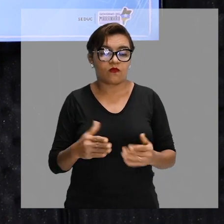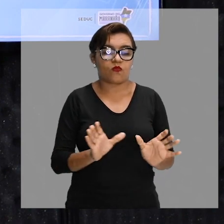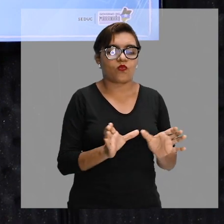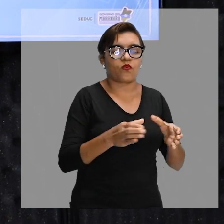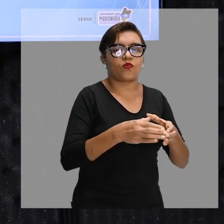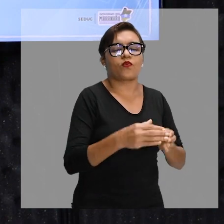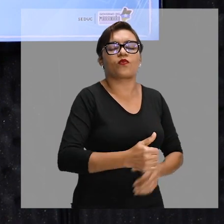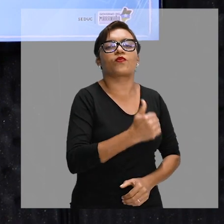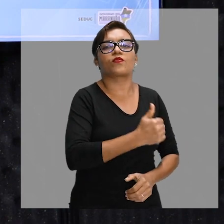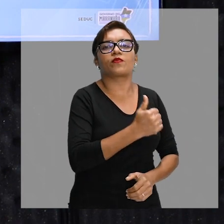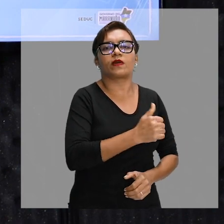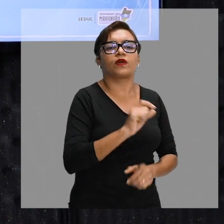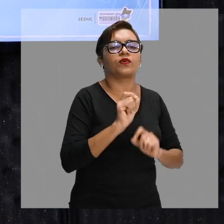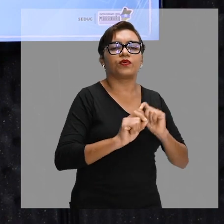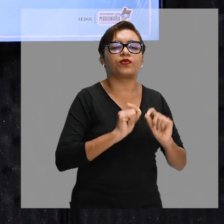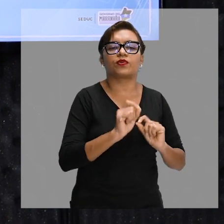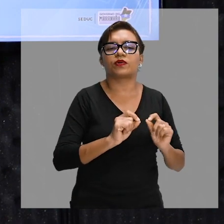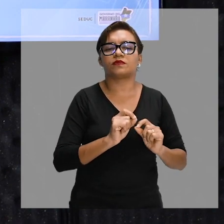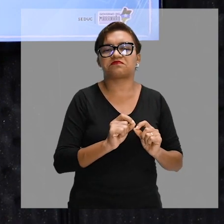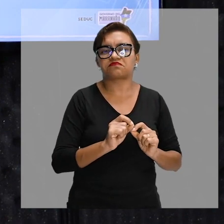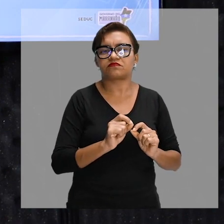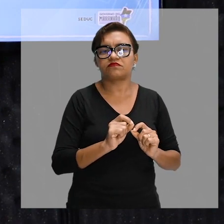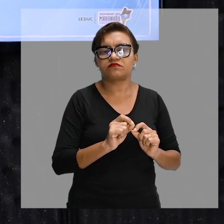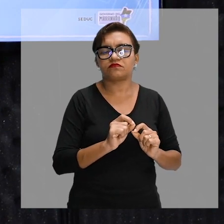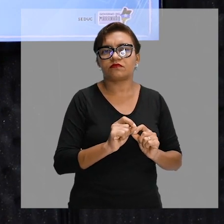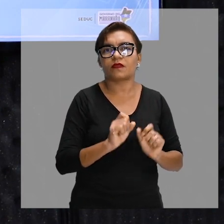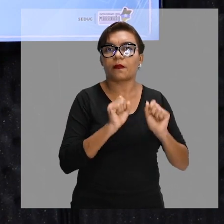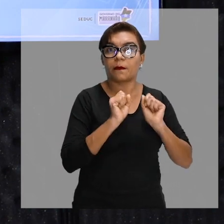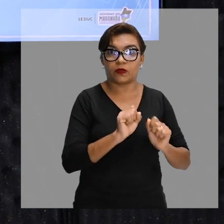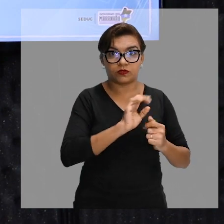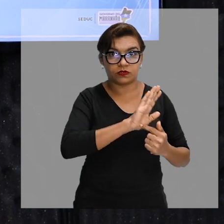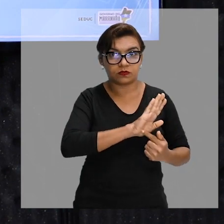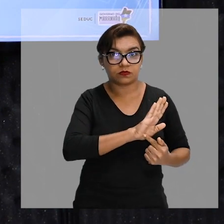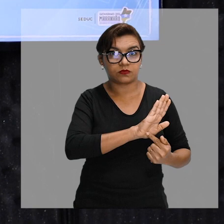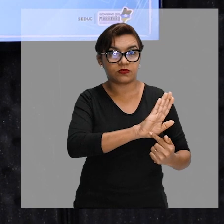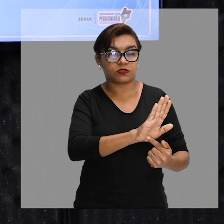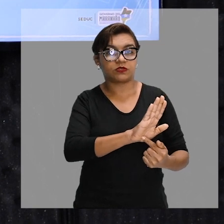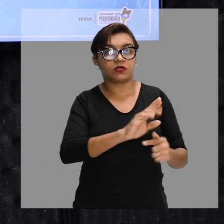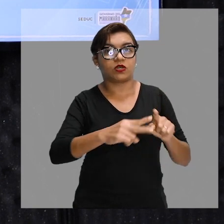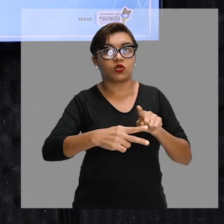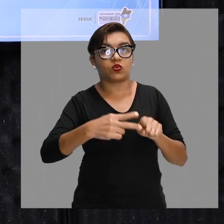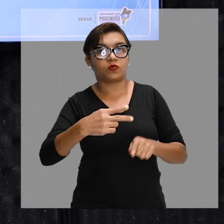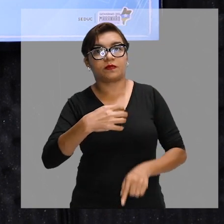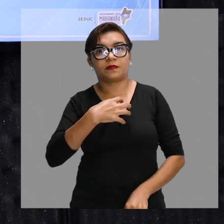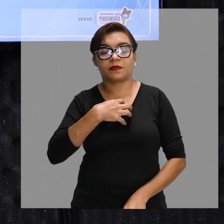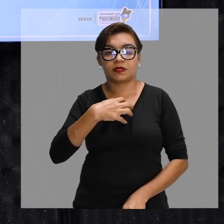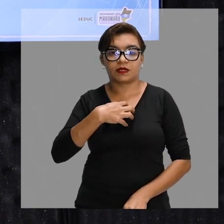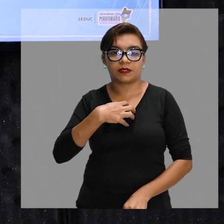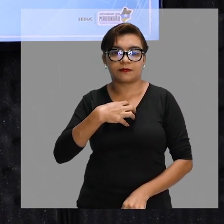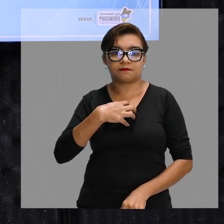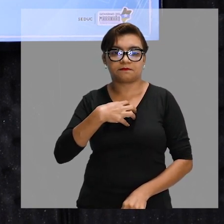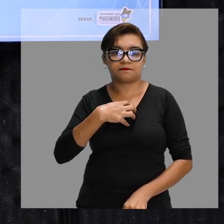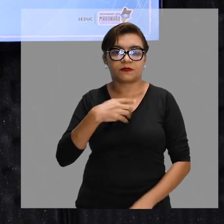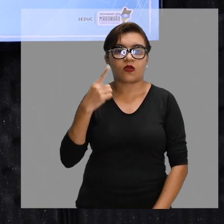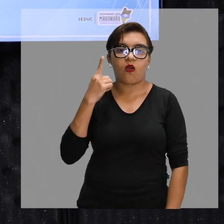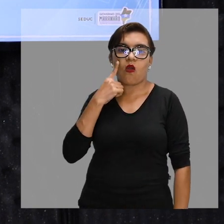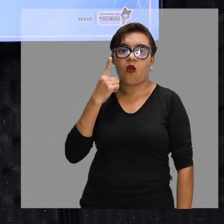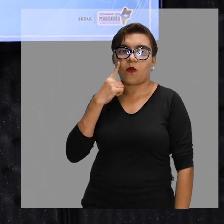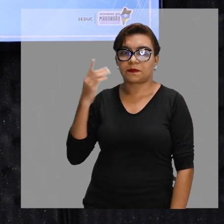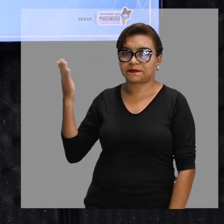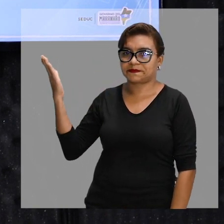primária, certo? Ela pode aparecer de duas formas. Ela pode ser incandescente ou